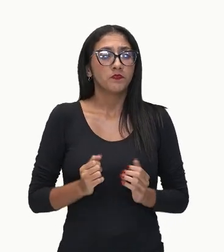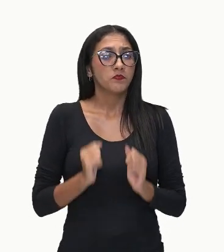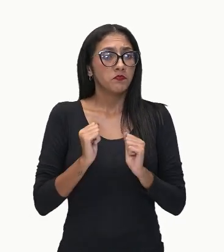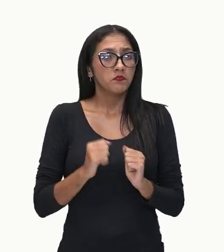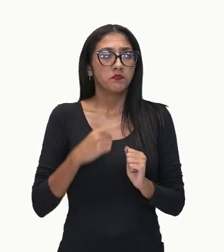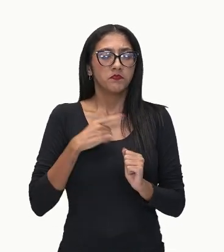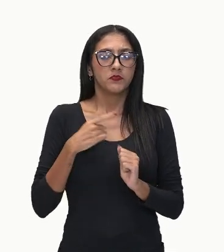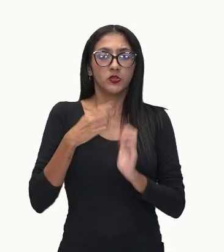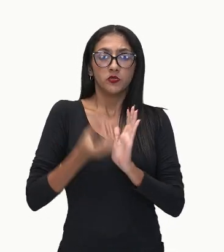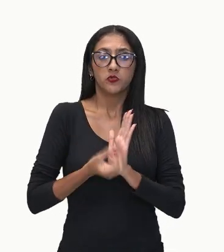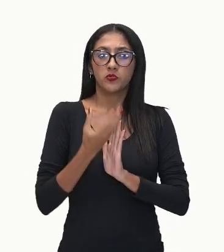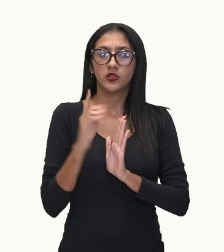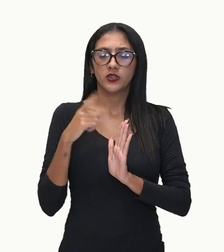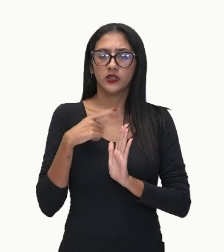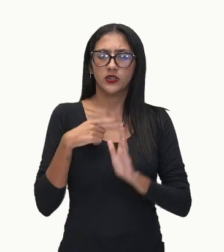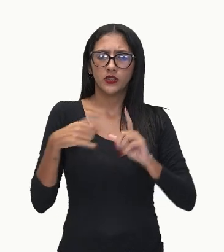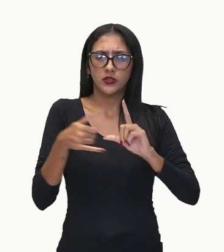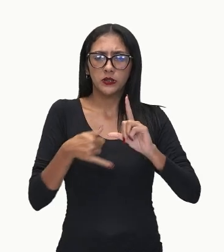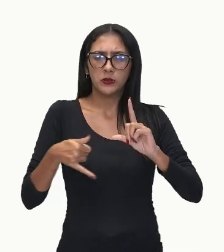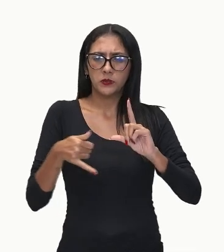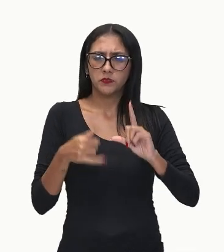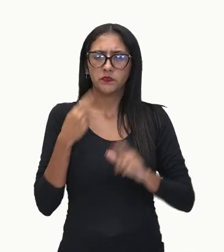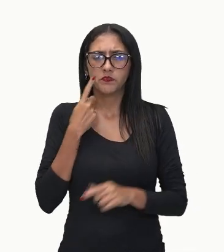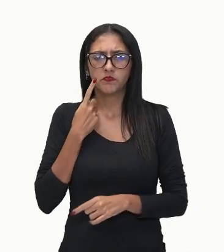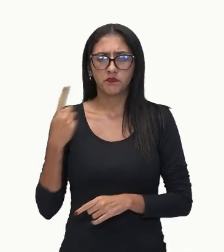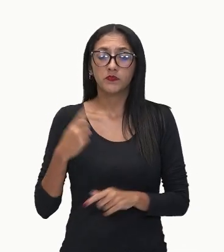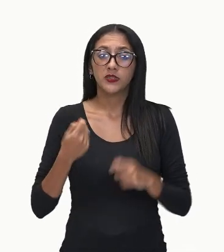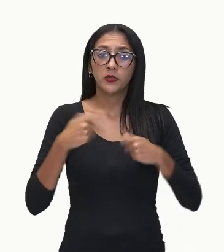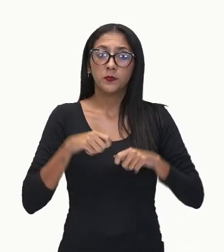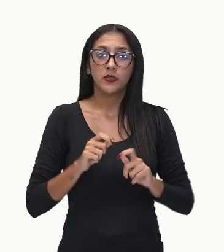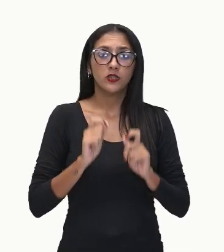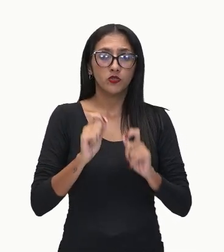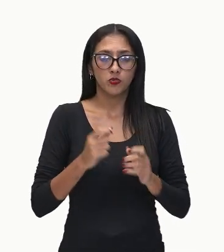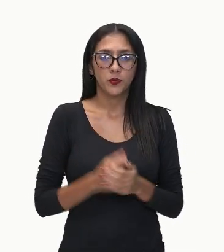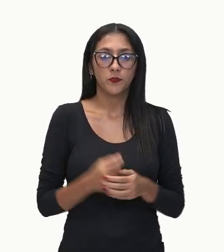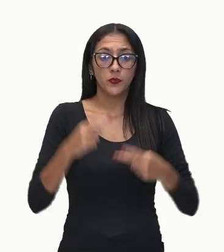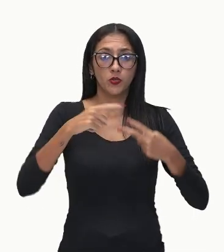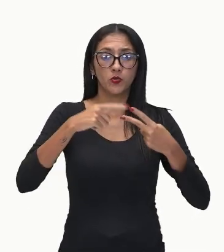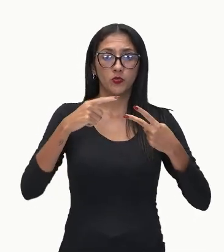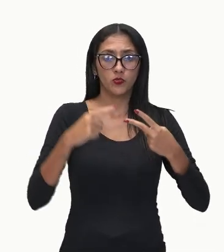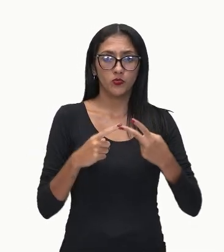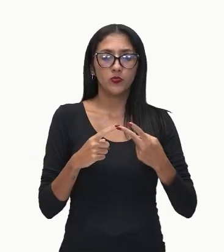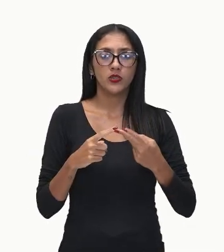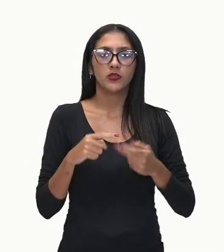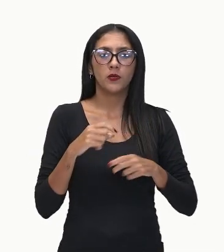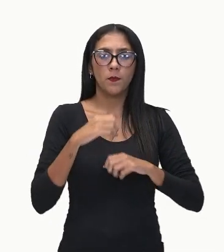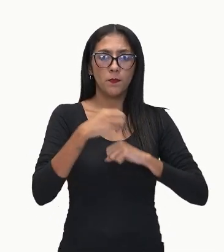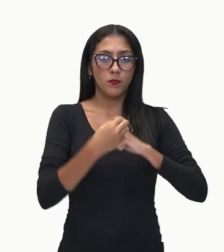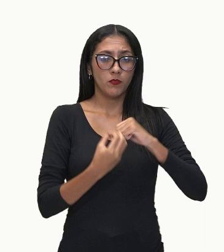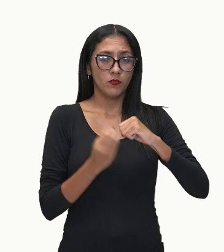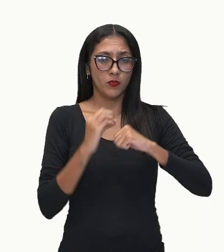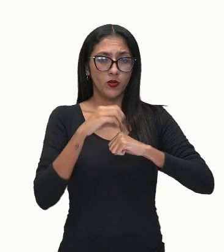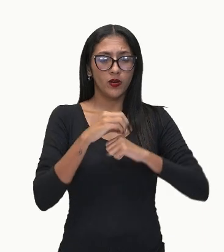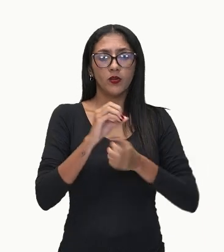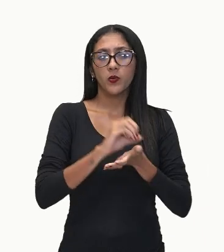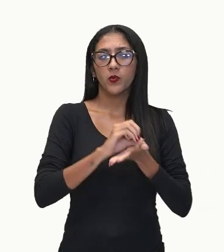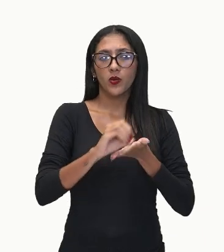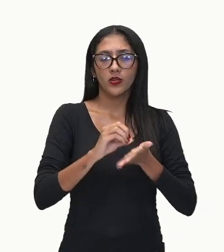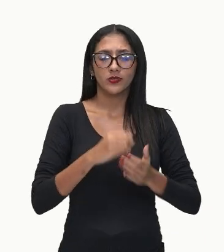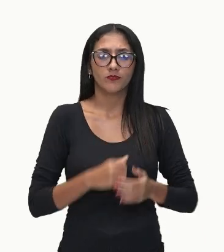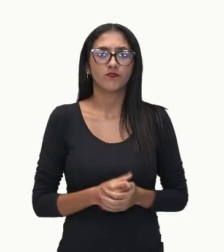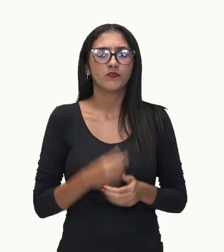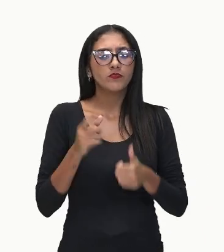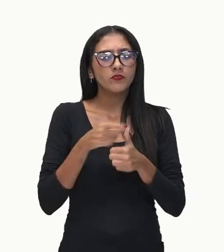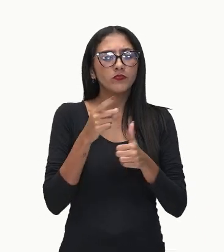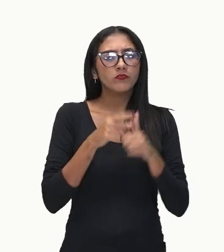formação aqui do lipídio, é necessário eu ter duas moléculas orgânicas, tá? Uma molécula tem